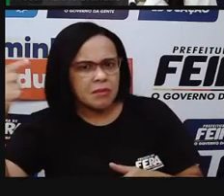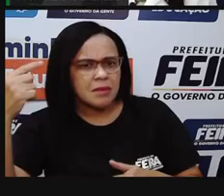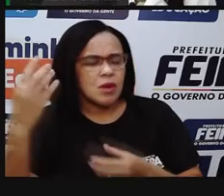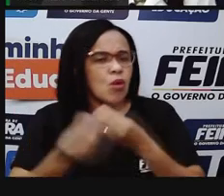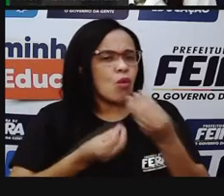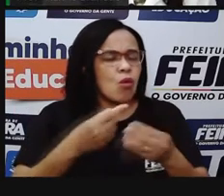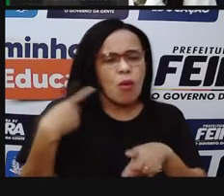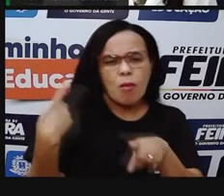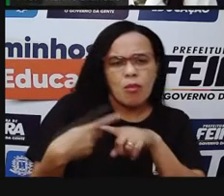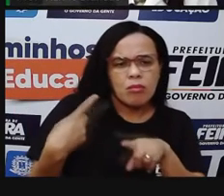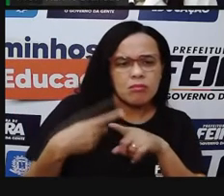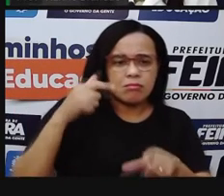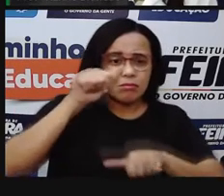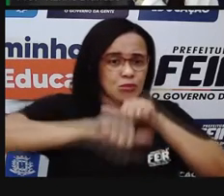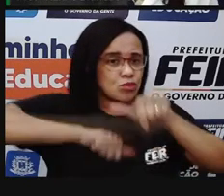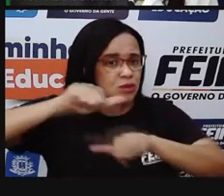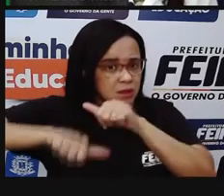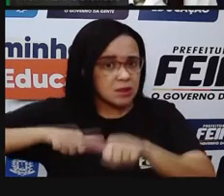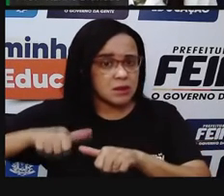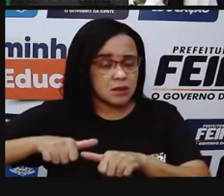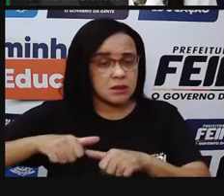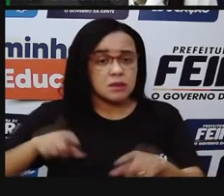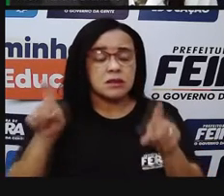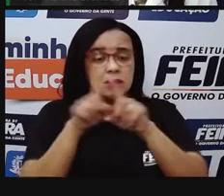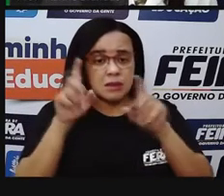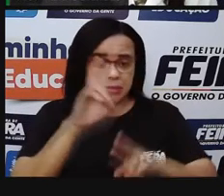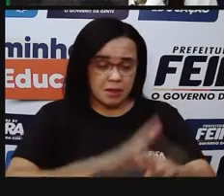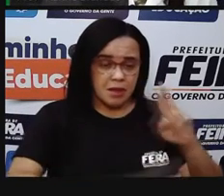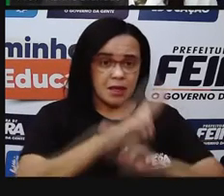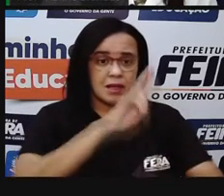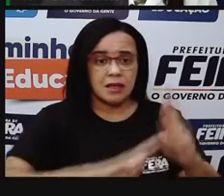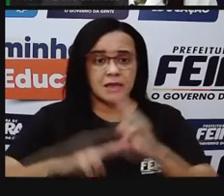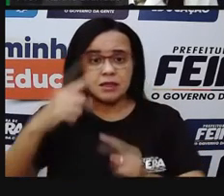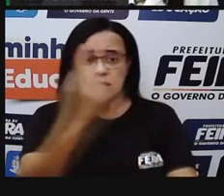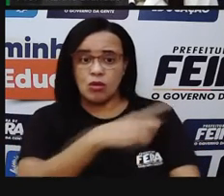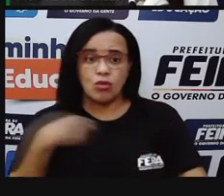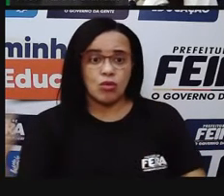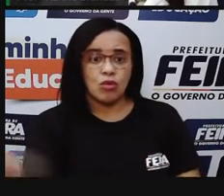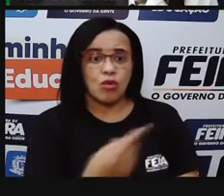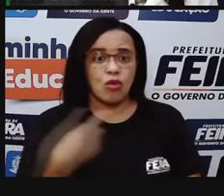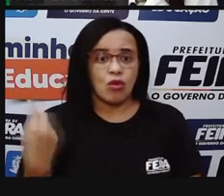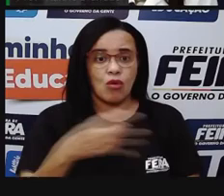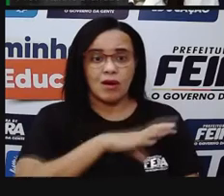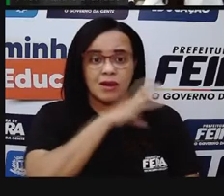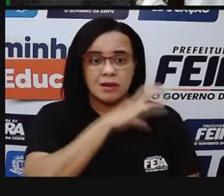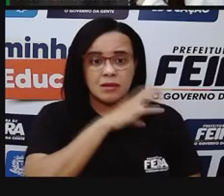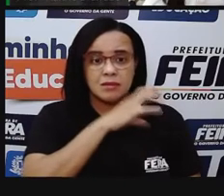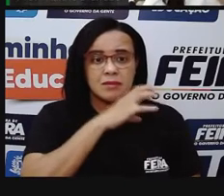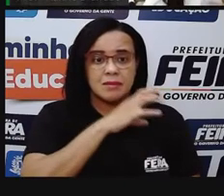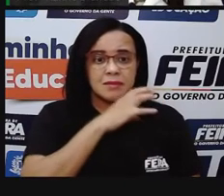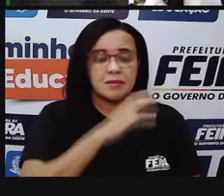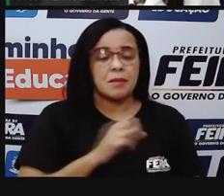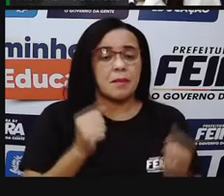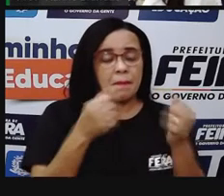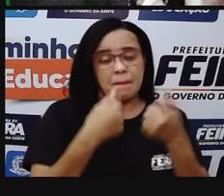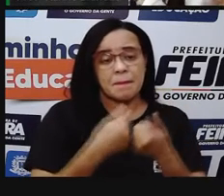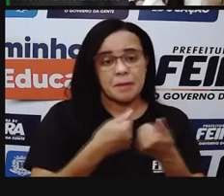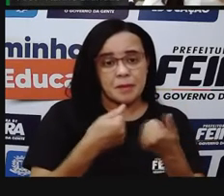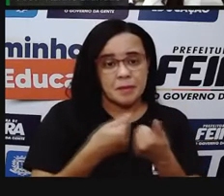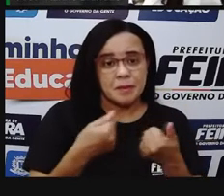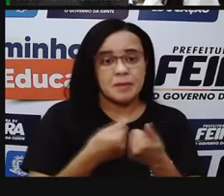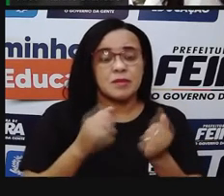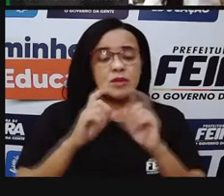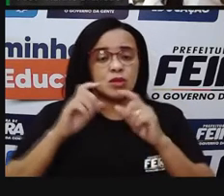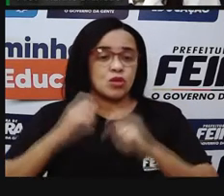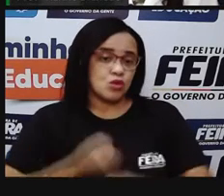qual a nossa relação com esses seres vivos que estão ao nosso redor? Será mesmo que todos esses animais, que todos